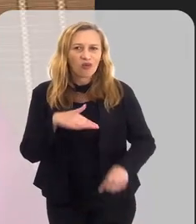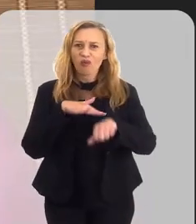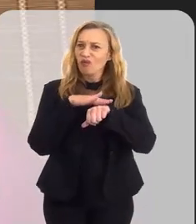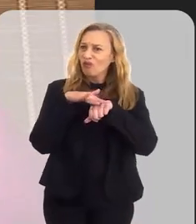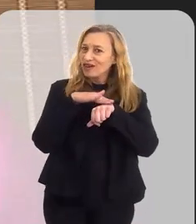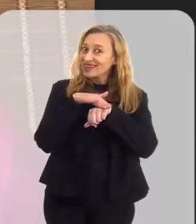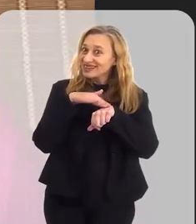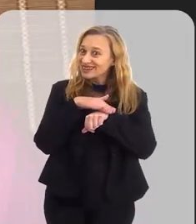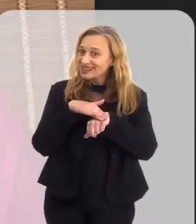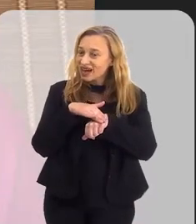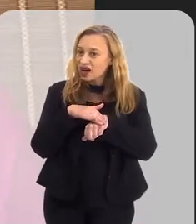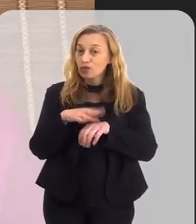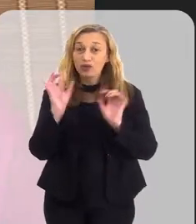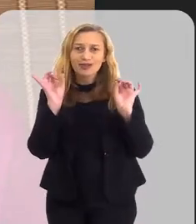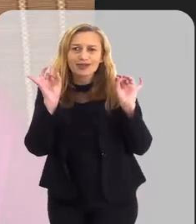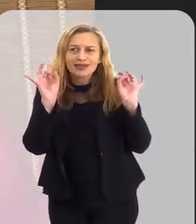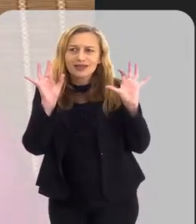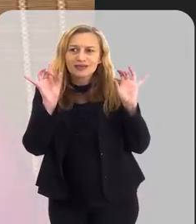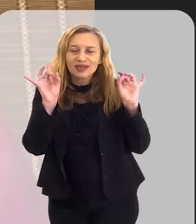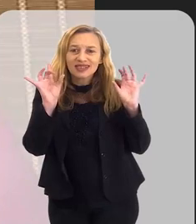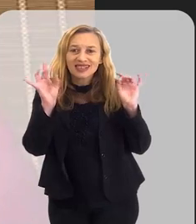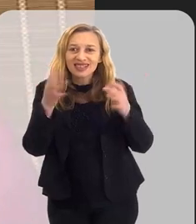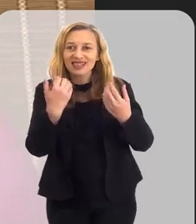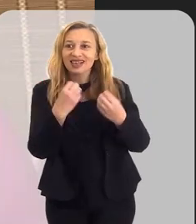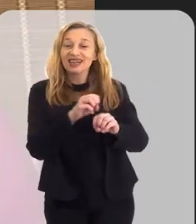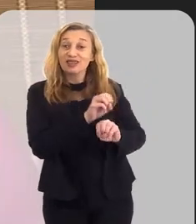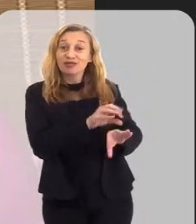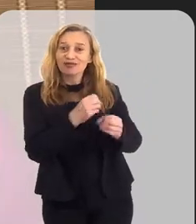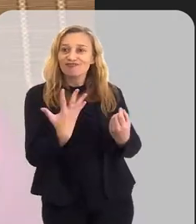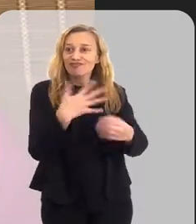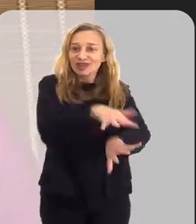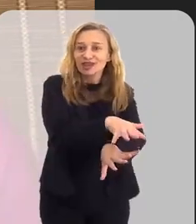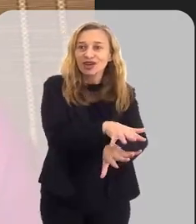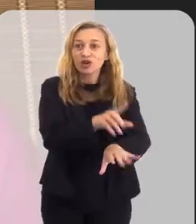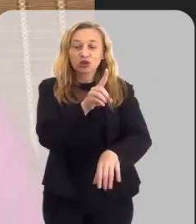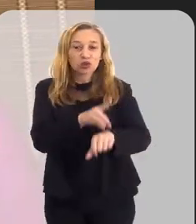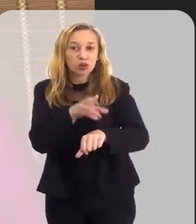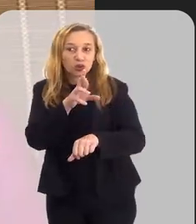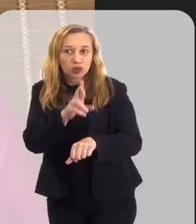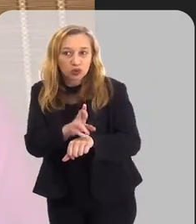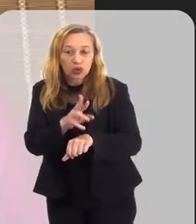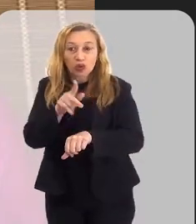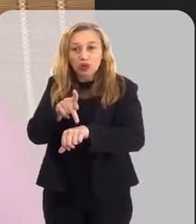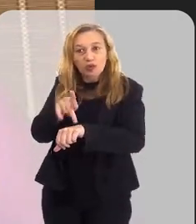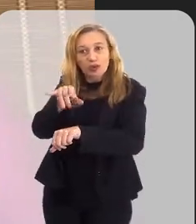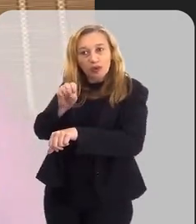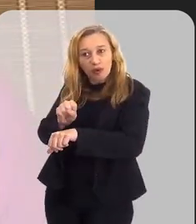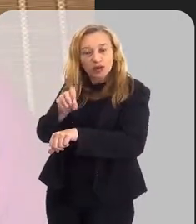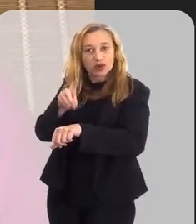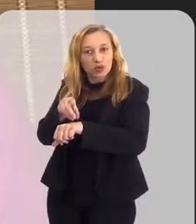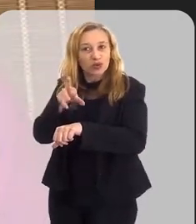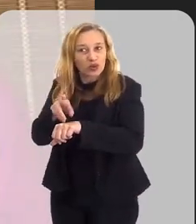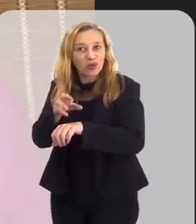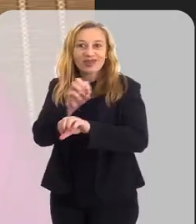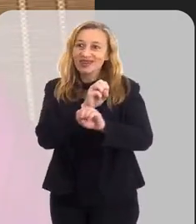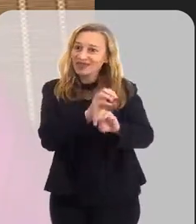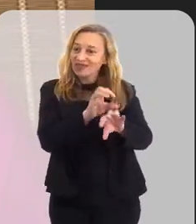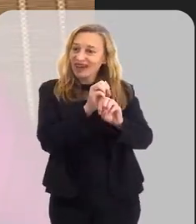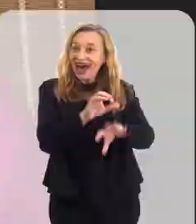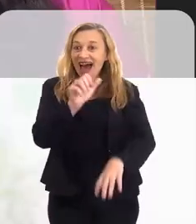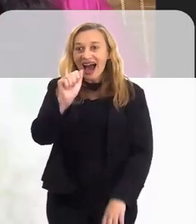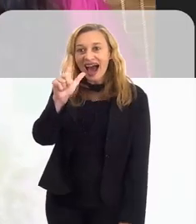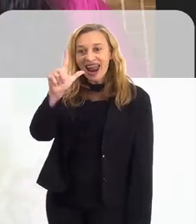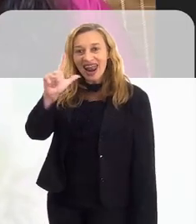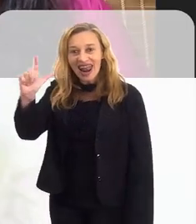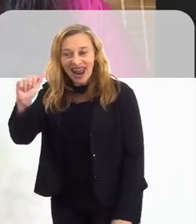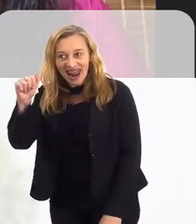Eu vou conversar com um especialista em educação especial, doutor e pós-doutor em